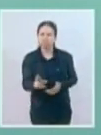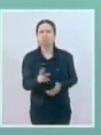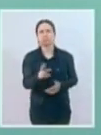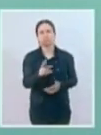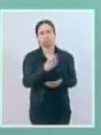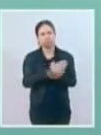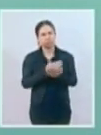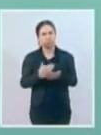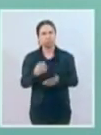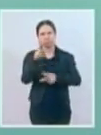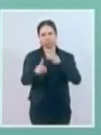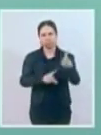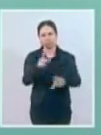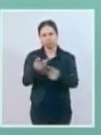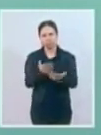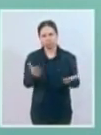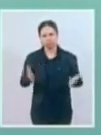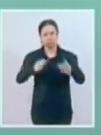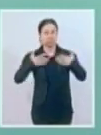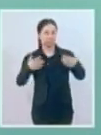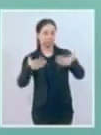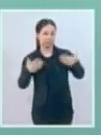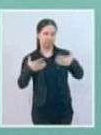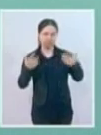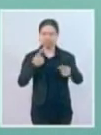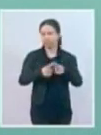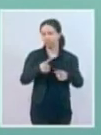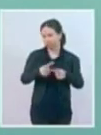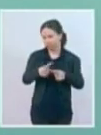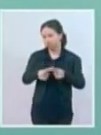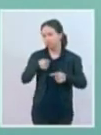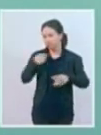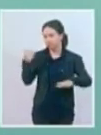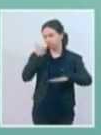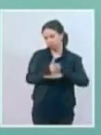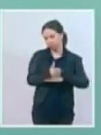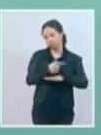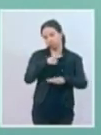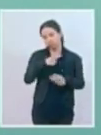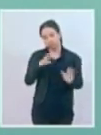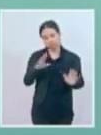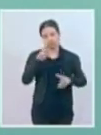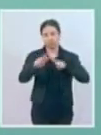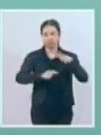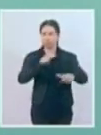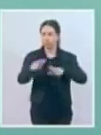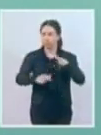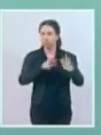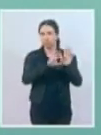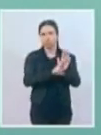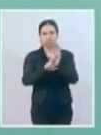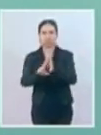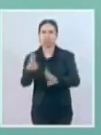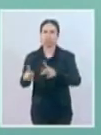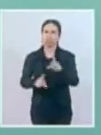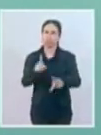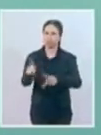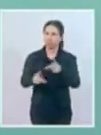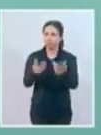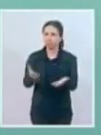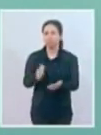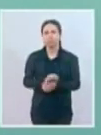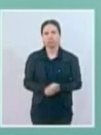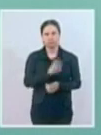respostas à população. Demanda, e isso me alegra muito, porque foi para isso que fomos eleitos, para trabalhar, representar a população e